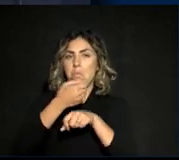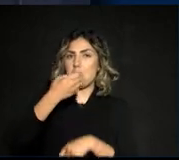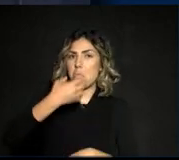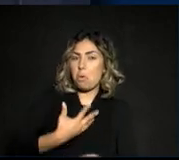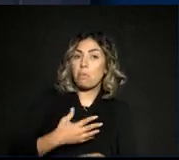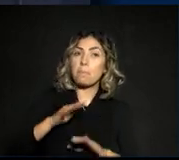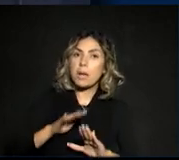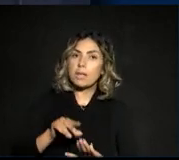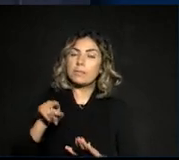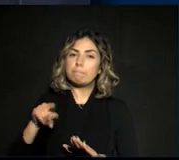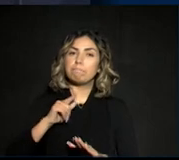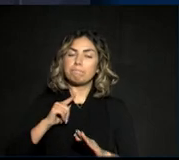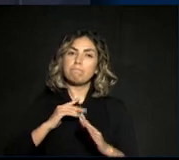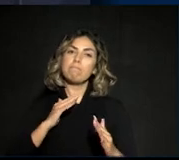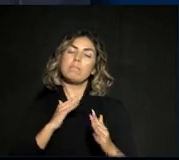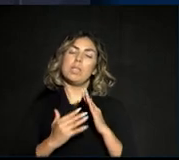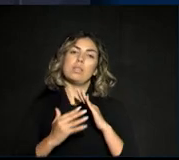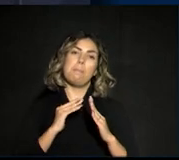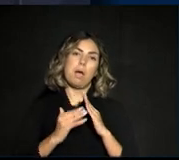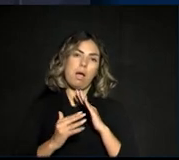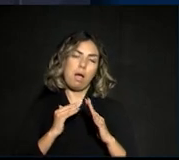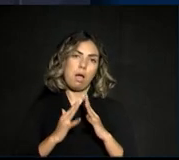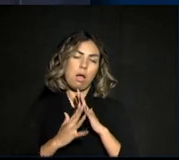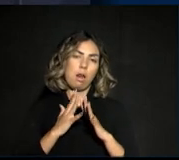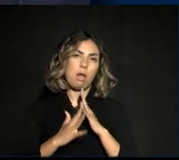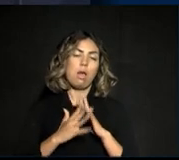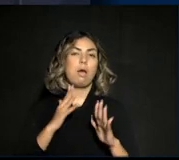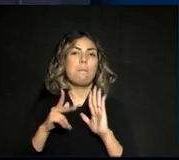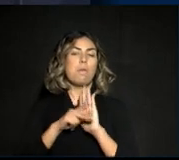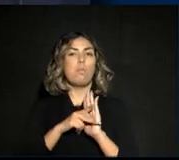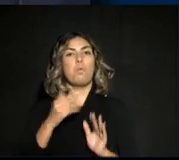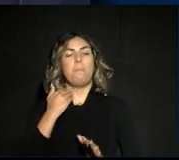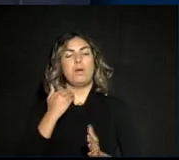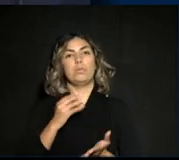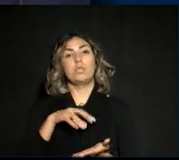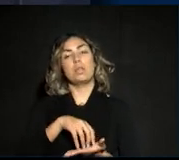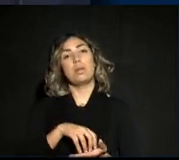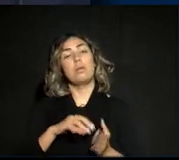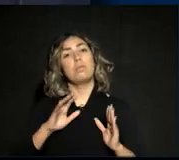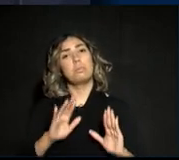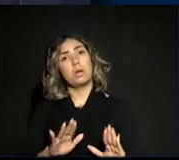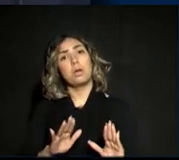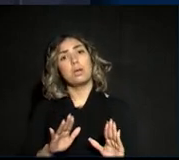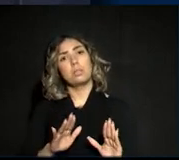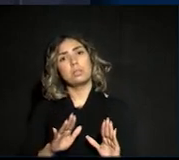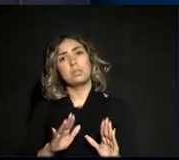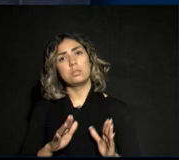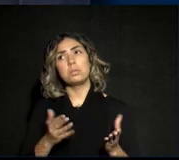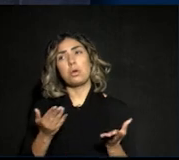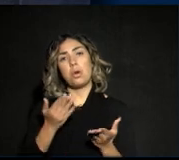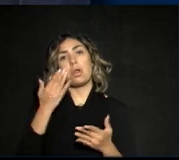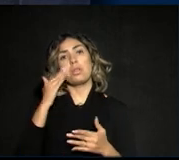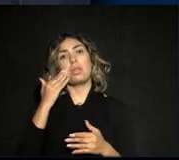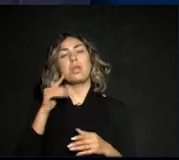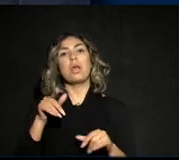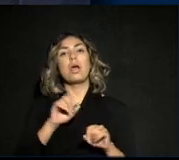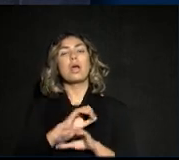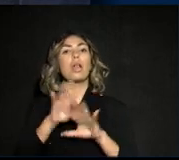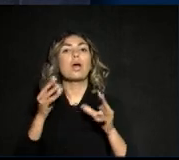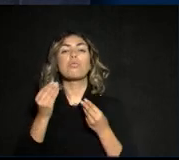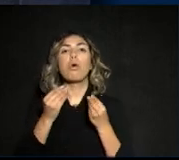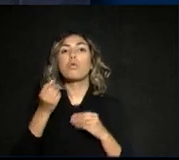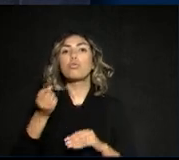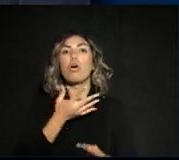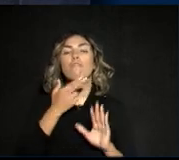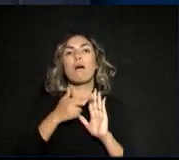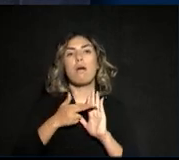também atrapalha o trabalho do Banco Central. Mas um cenário mais claro do que será a nova regra